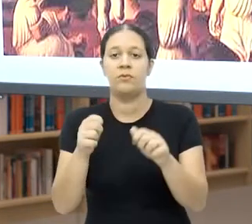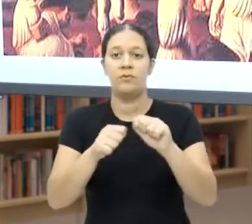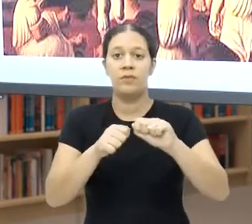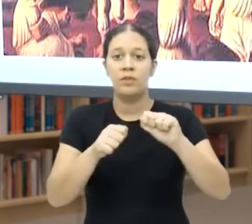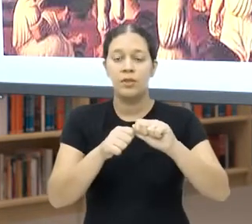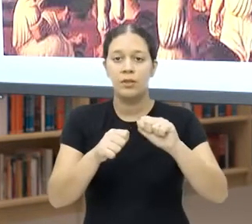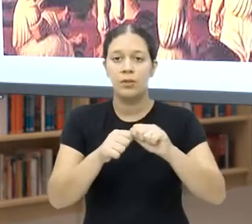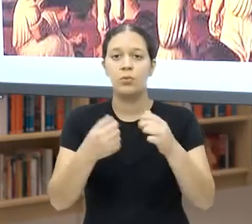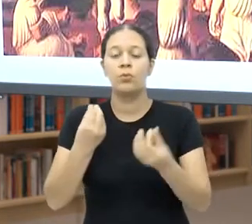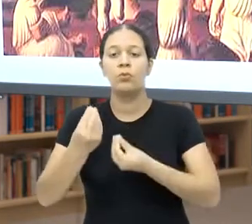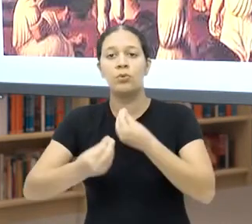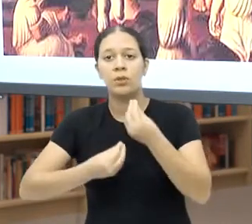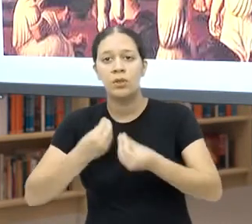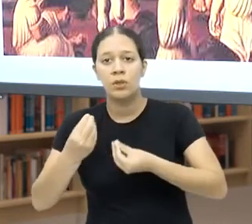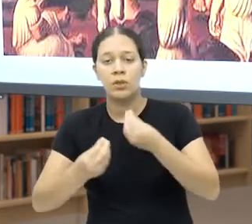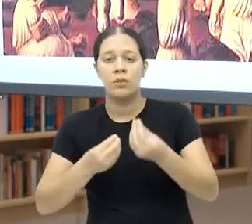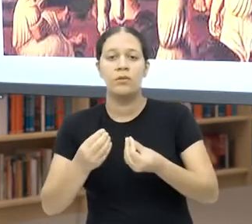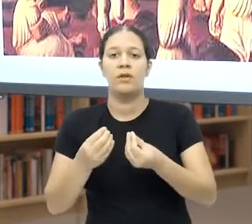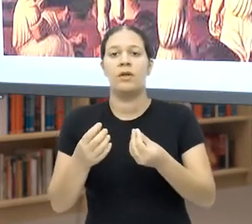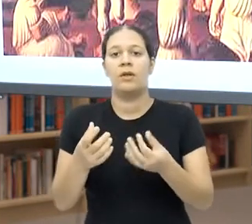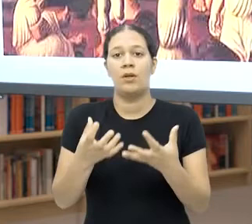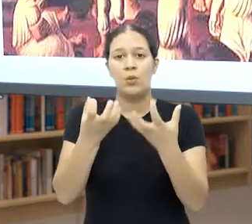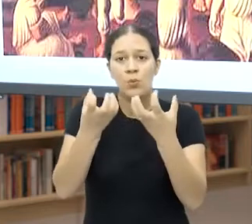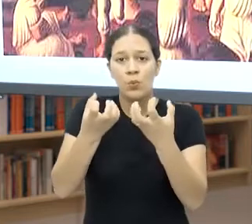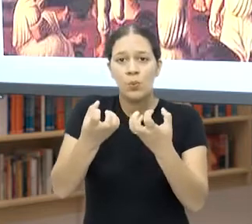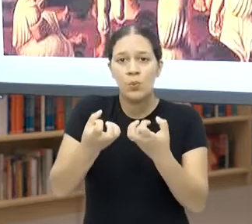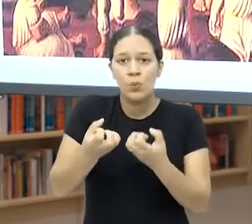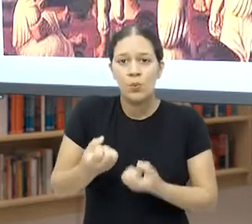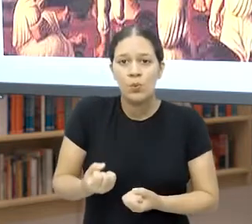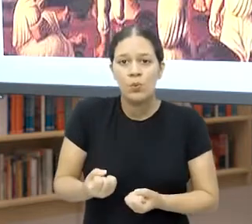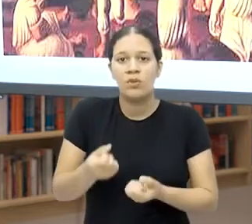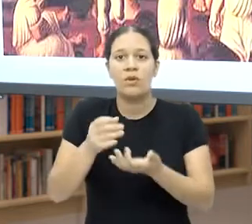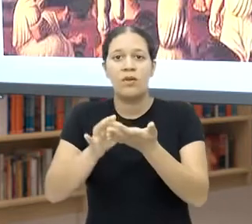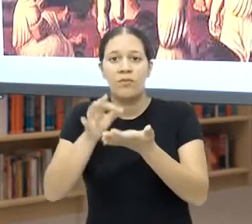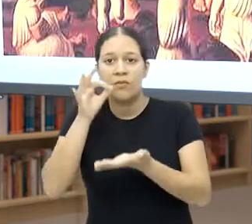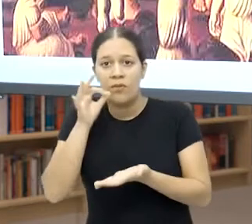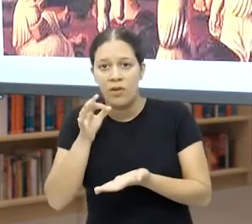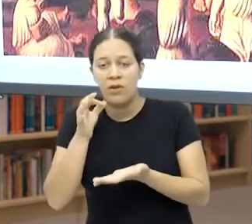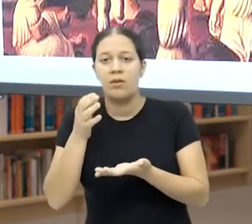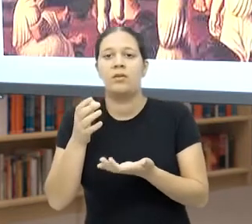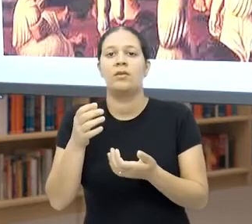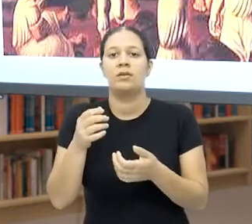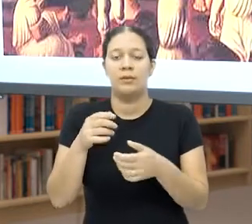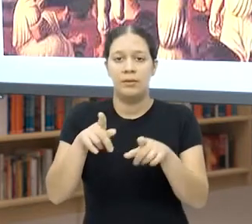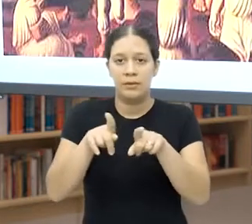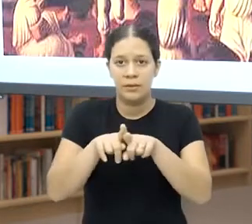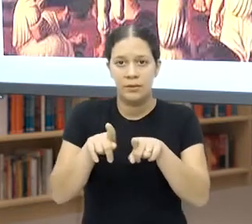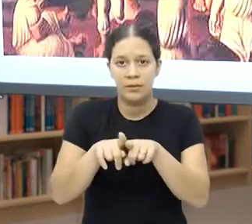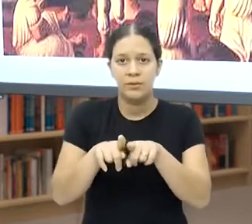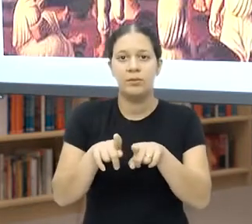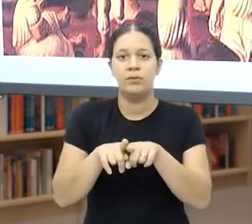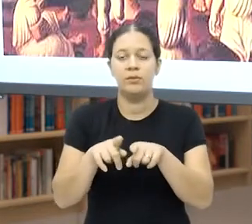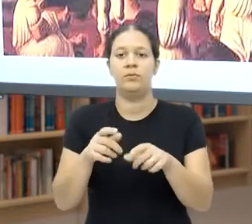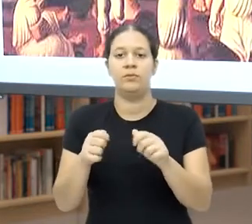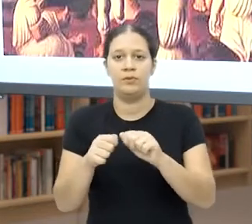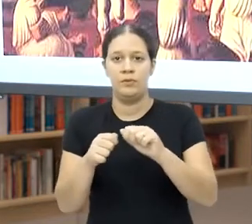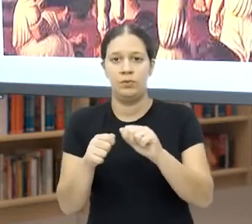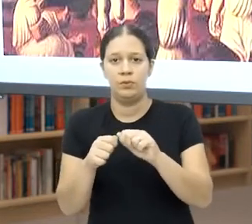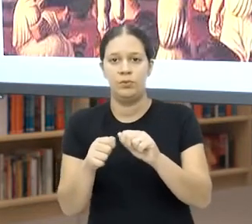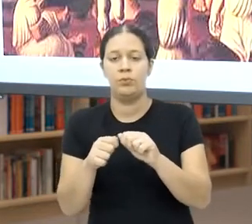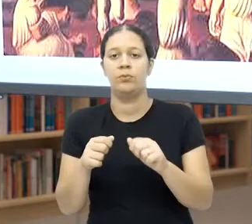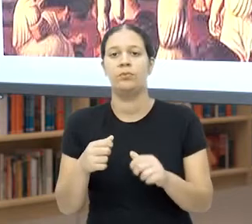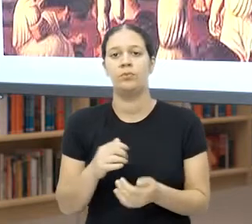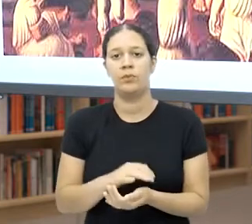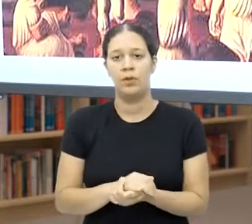produção, tá certo? A secagem do café, lembra aí, café grão, e escoamento dessa produção. É